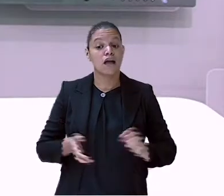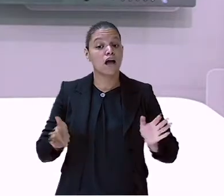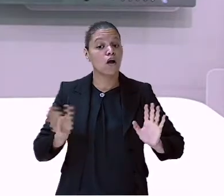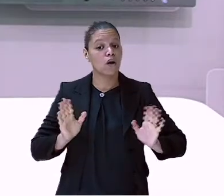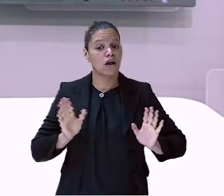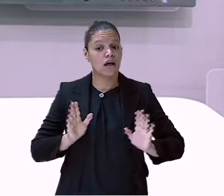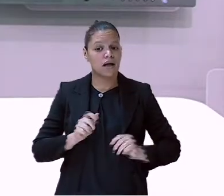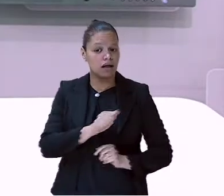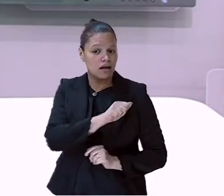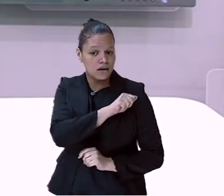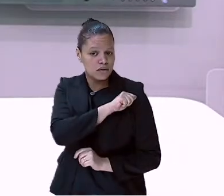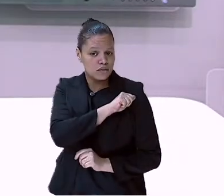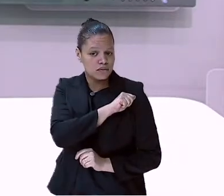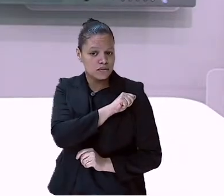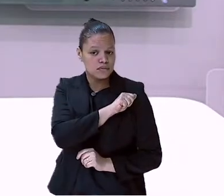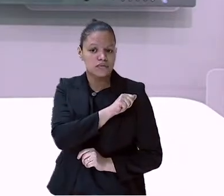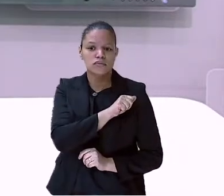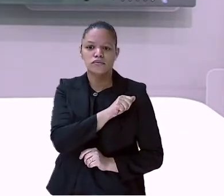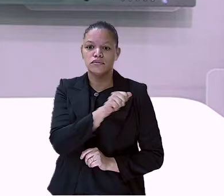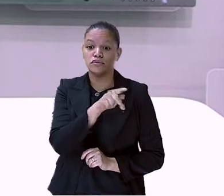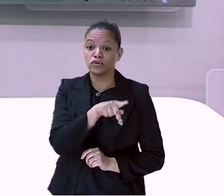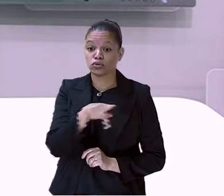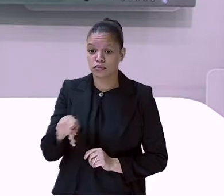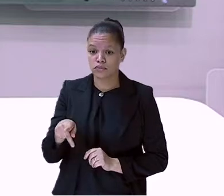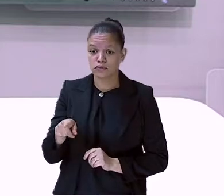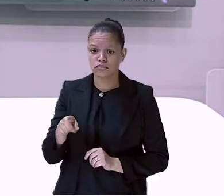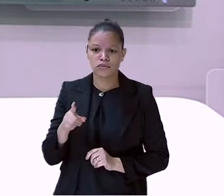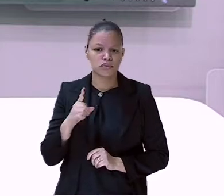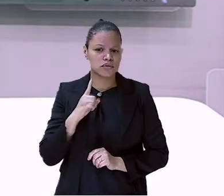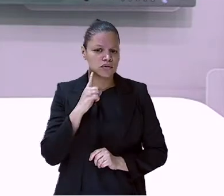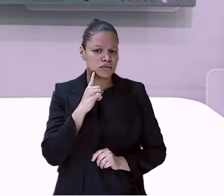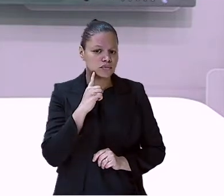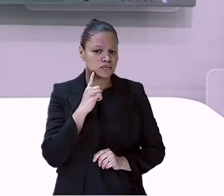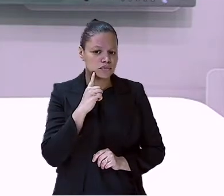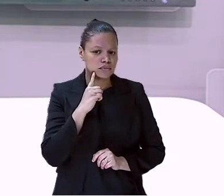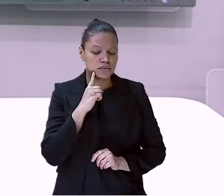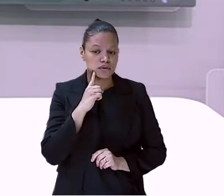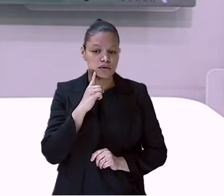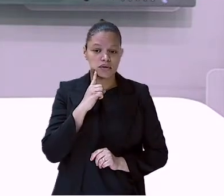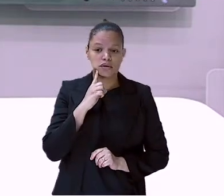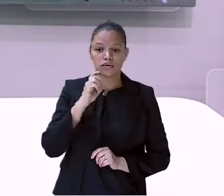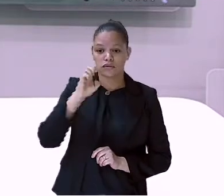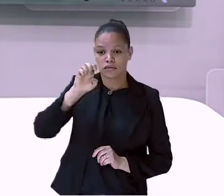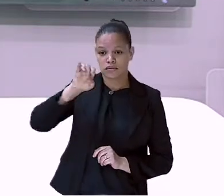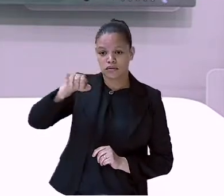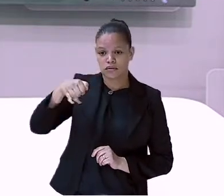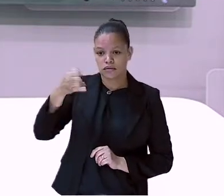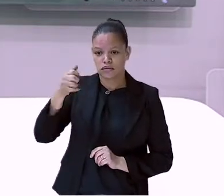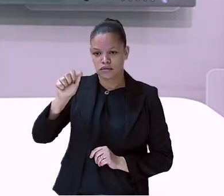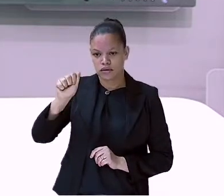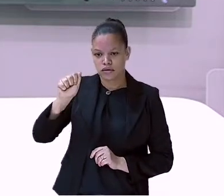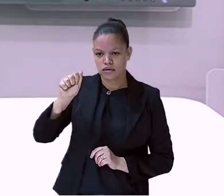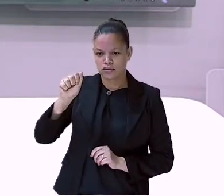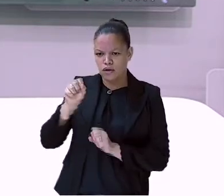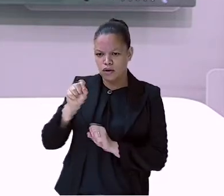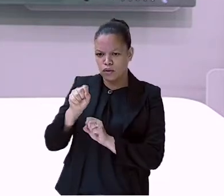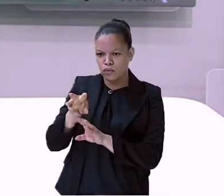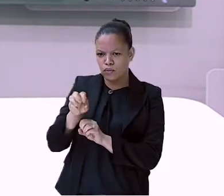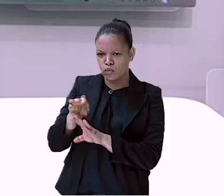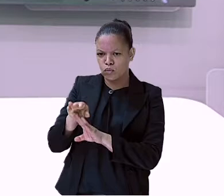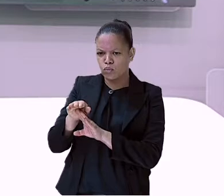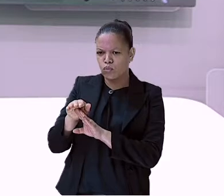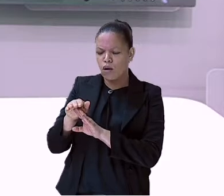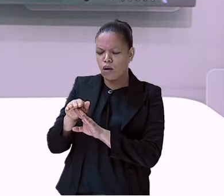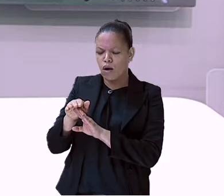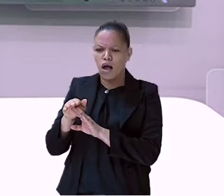Olá, estudantes! Sou a professora Gisele, da EJA, Educação de Jovens e Adultos. Hoje,